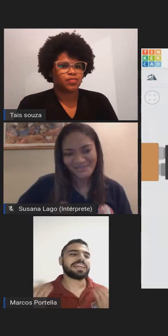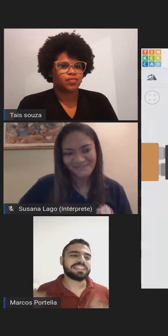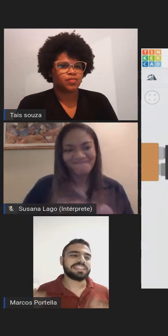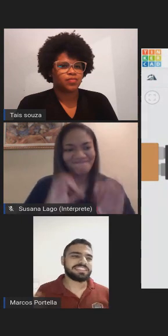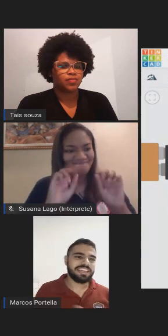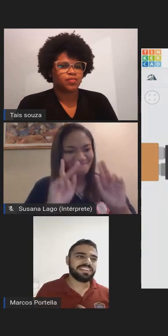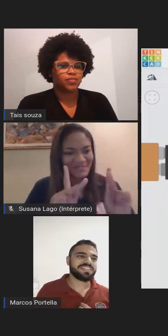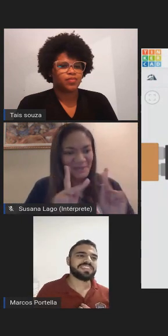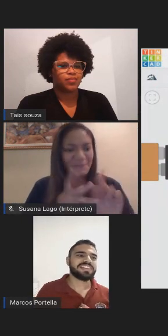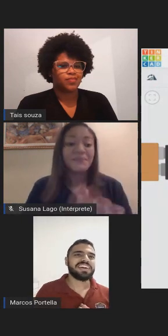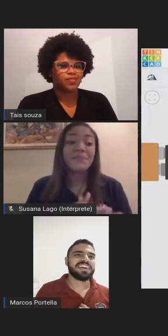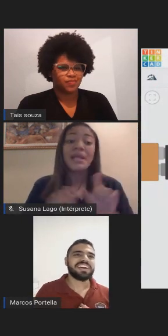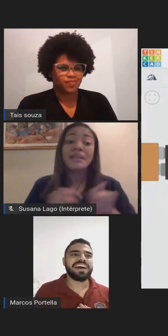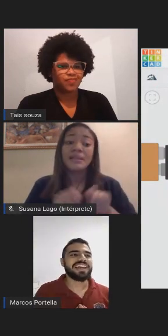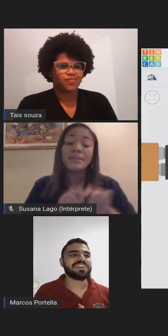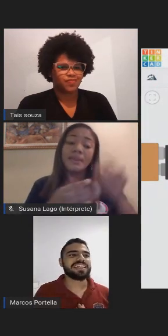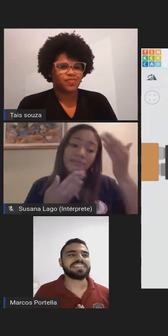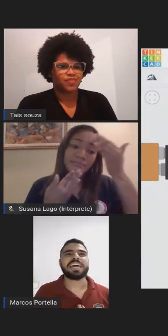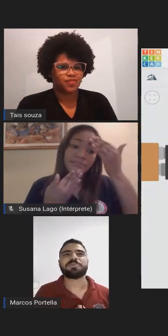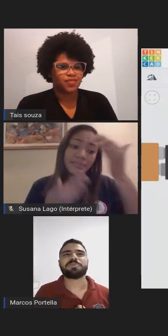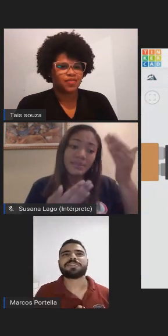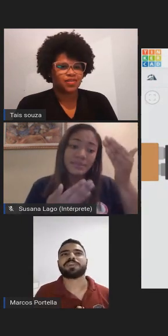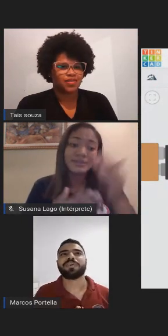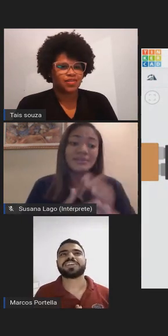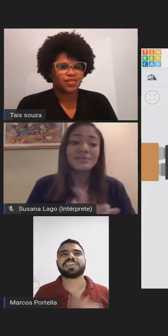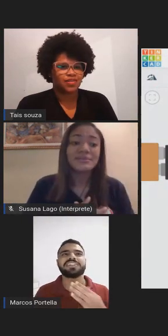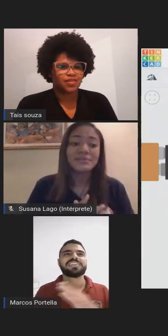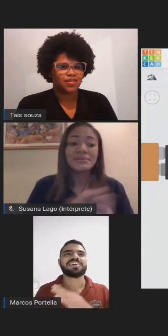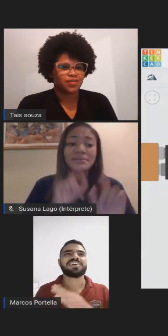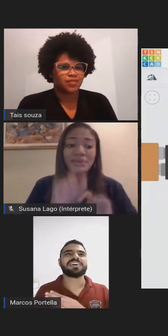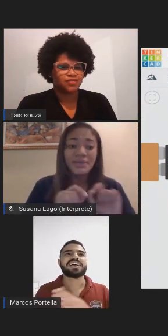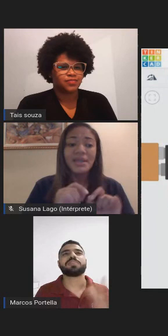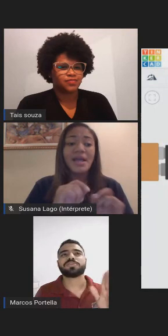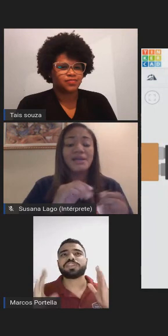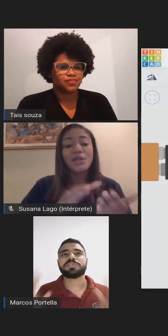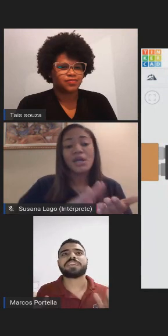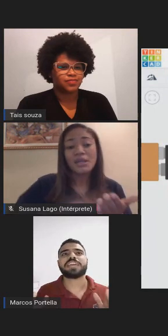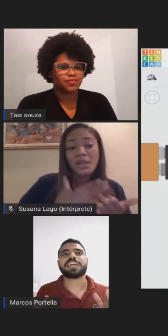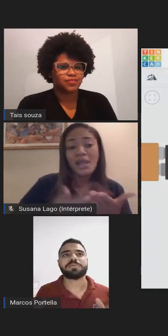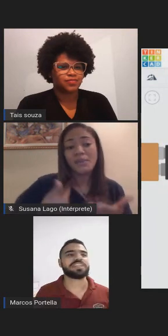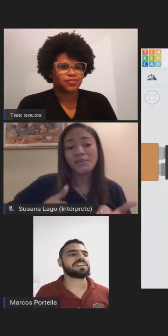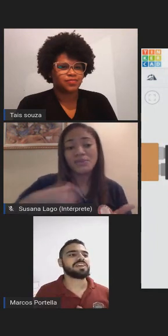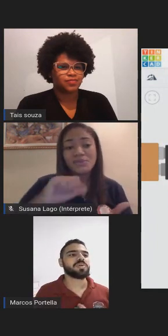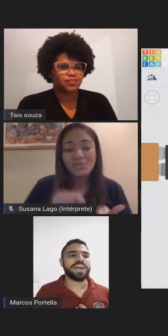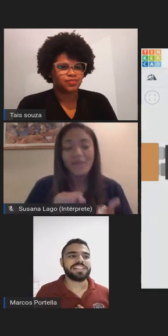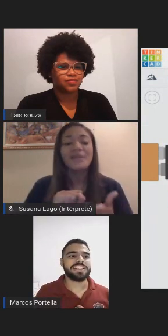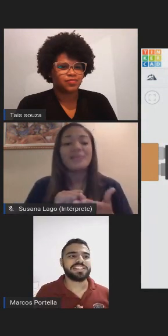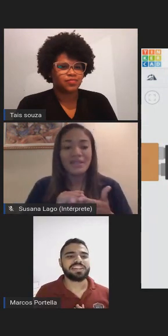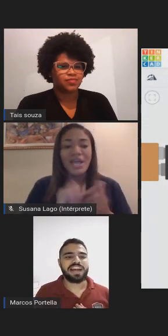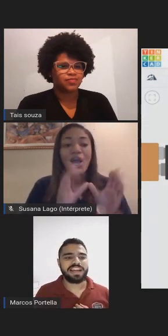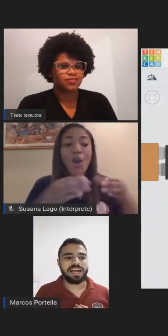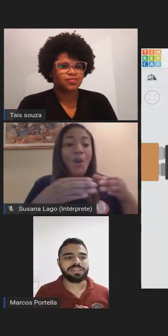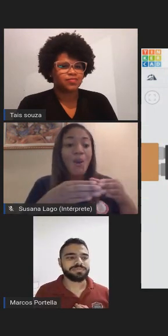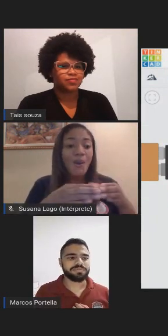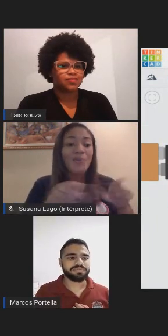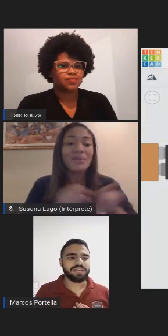E também agradecer a nossa querida intérprete que acompanhou a gente, assim como o nosso time de intérpretes, né? O Ed,